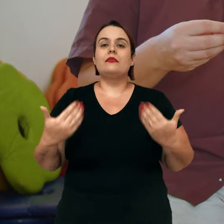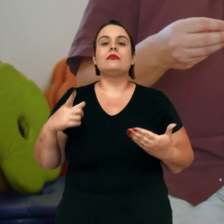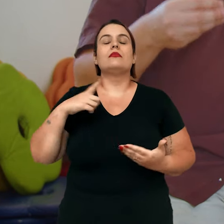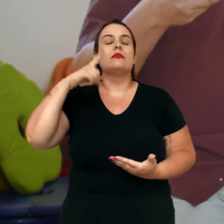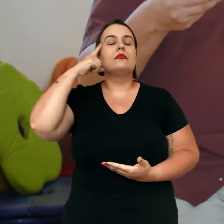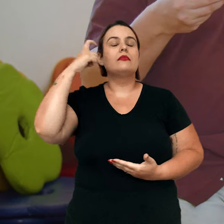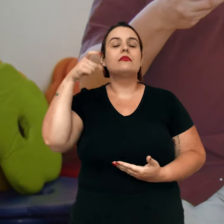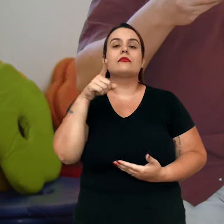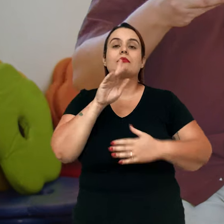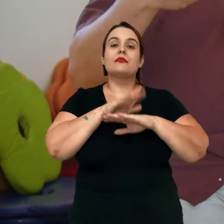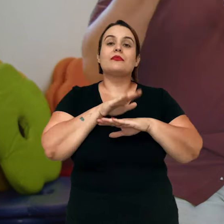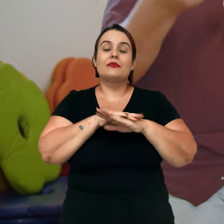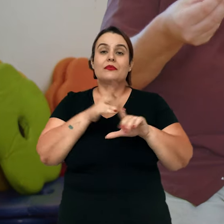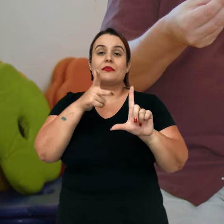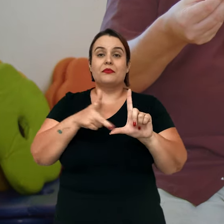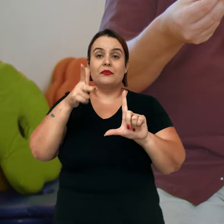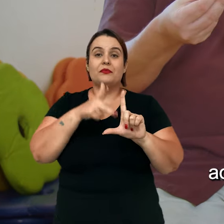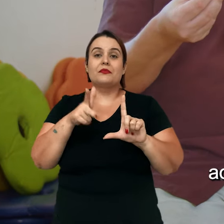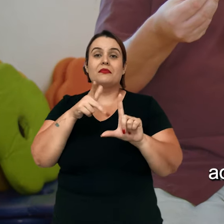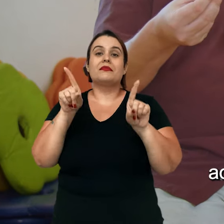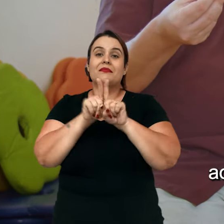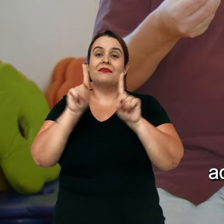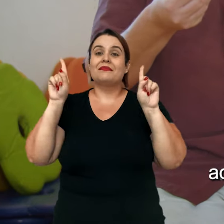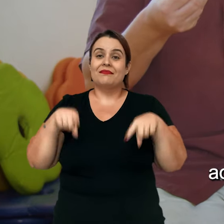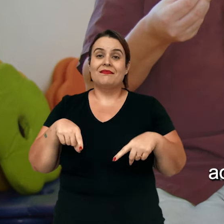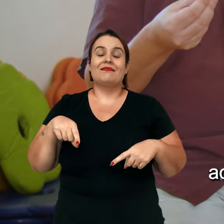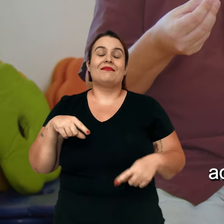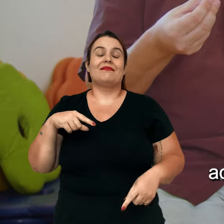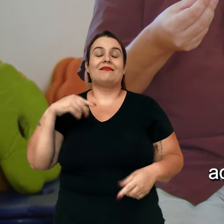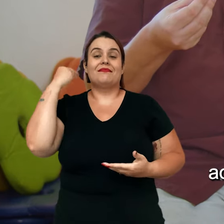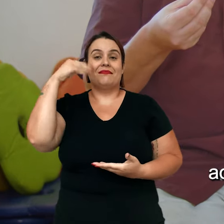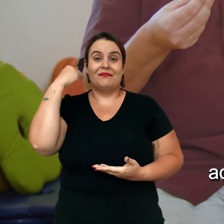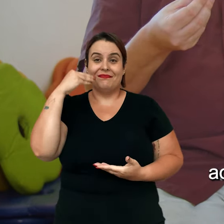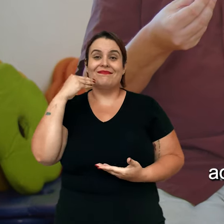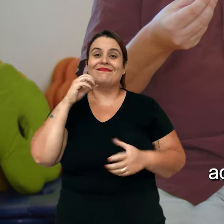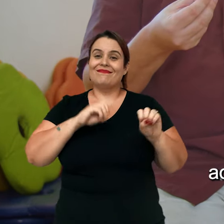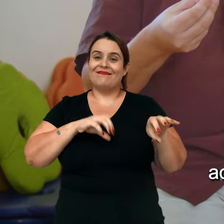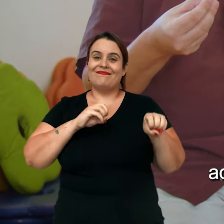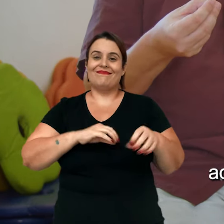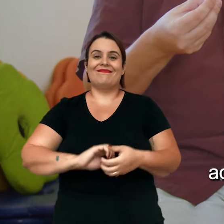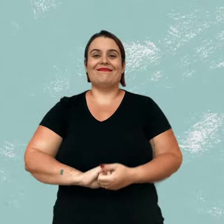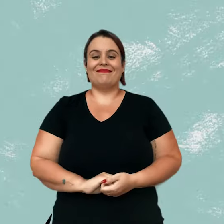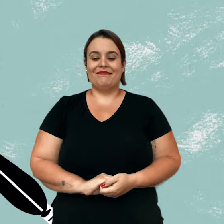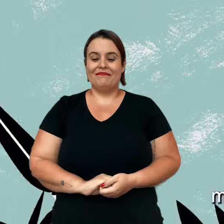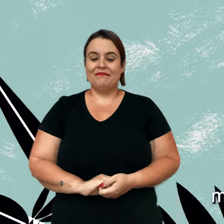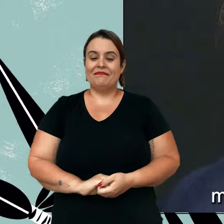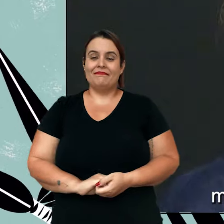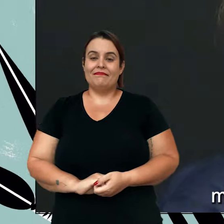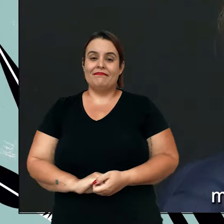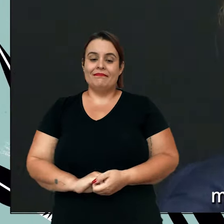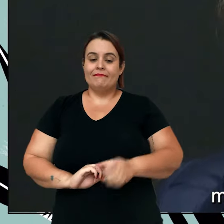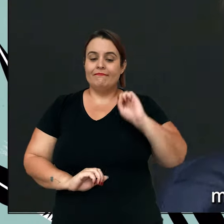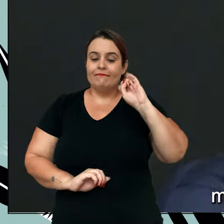Então, essa dimensão de você produzir o audiovisual ao mesmo tempo que essa experiência é uma experiência educativa.